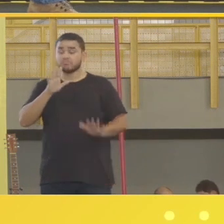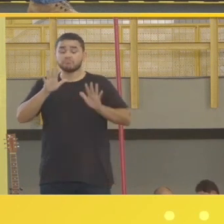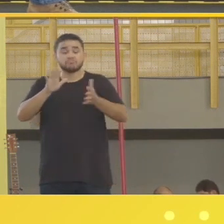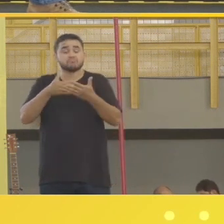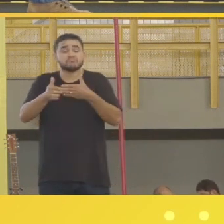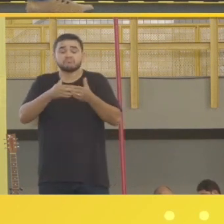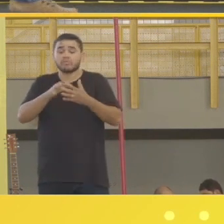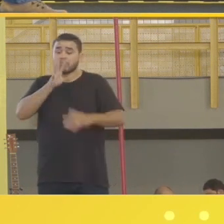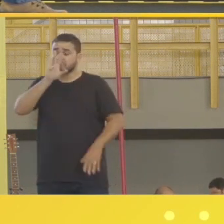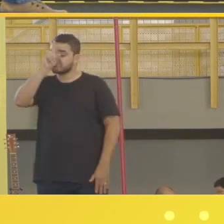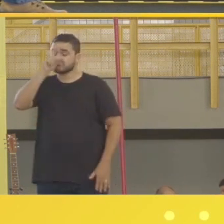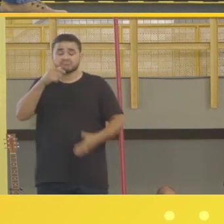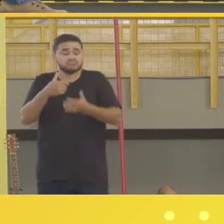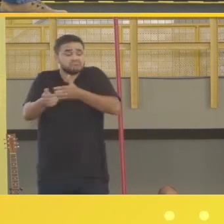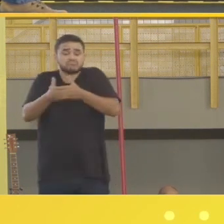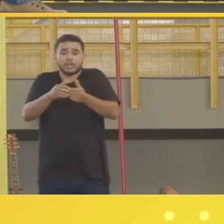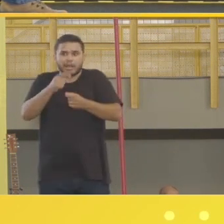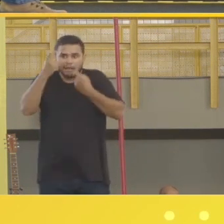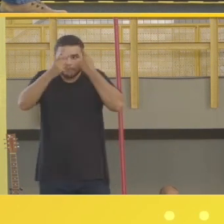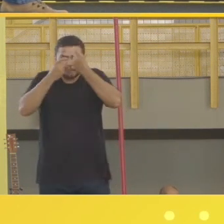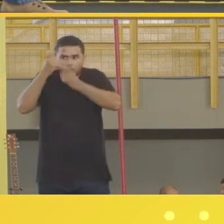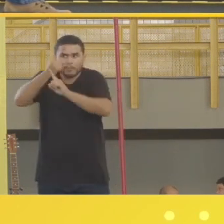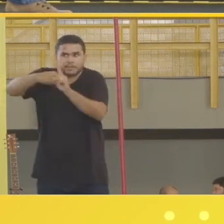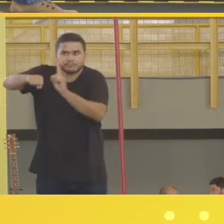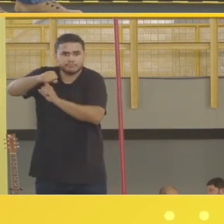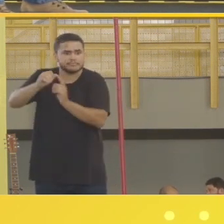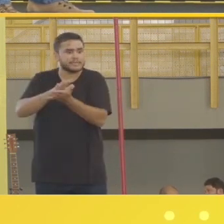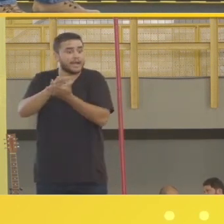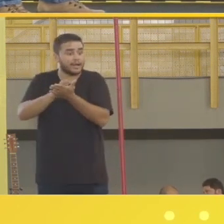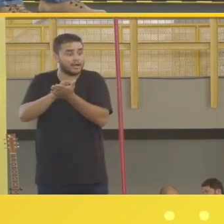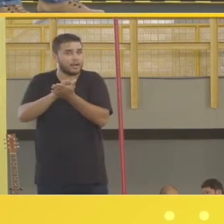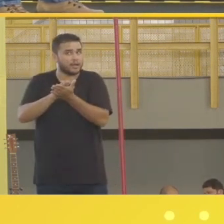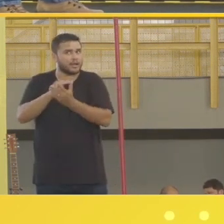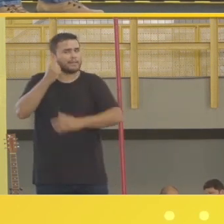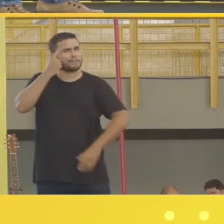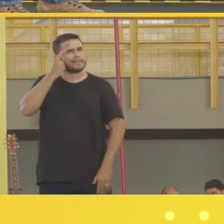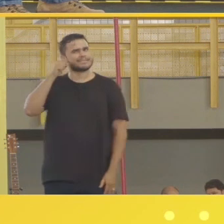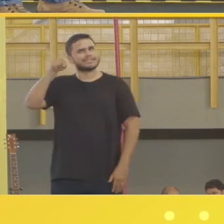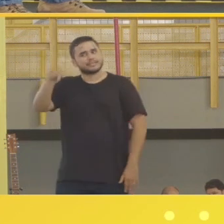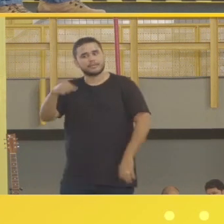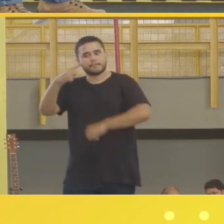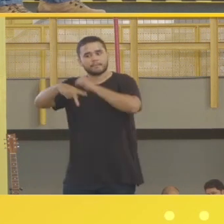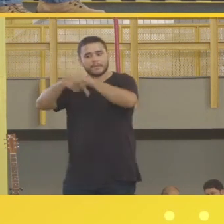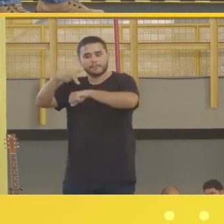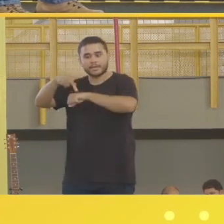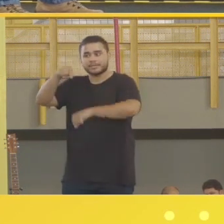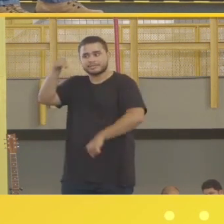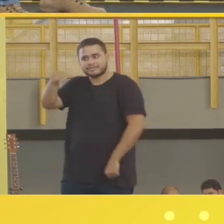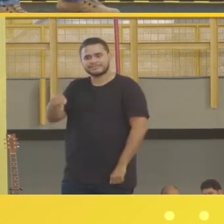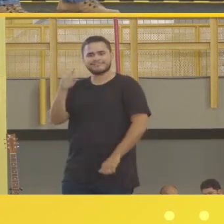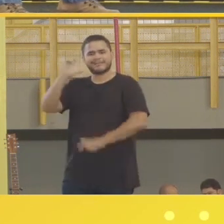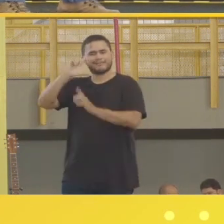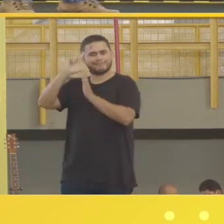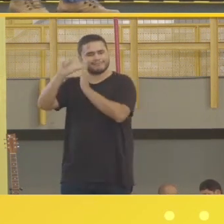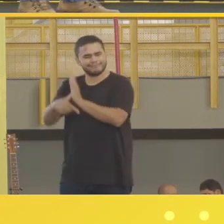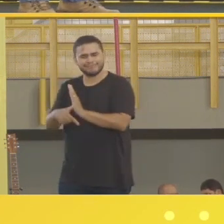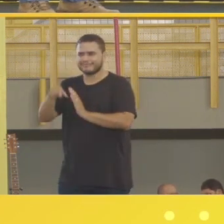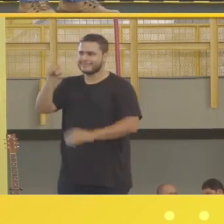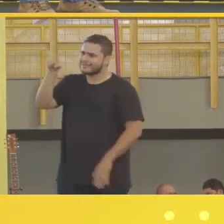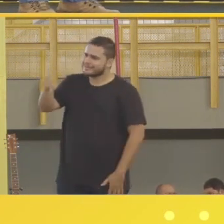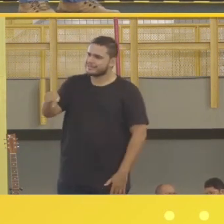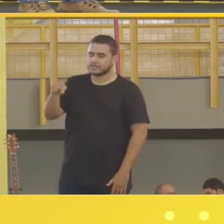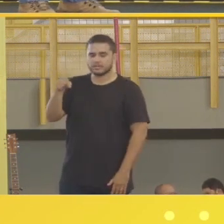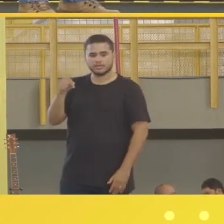passional, irracional. E isso demonstra uma estagnação ou atrofia de um